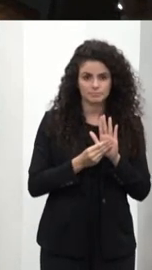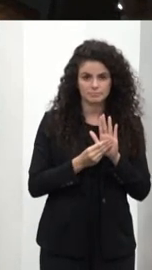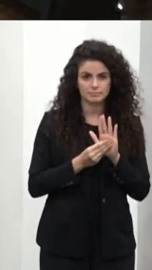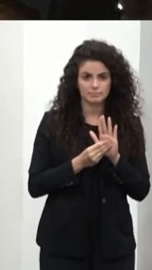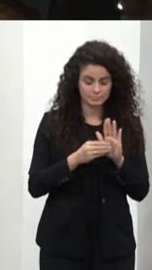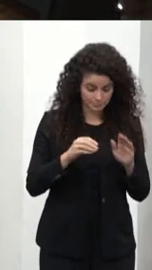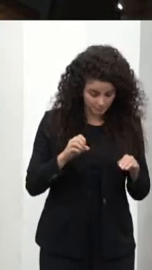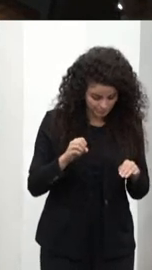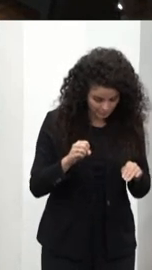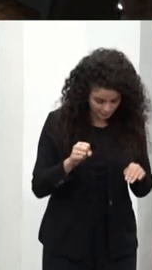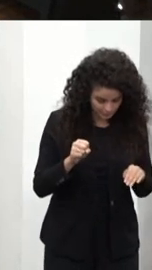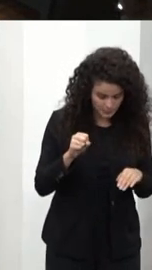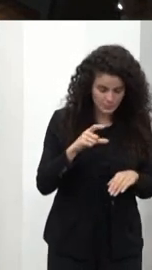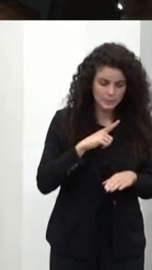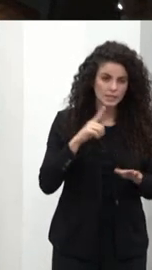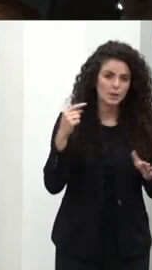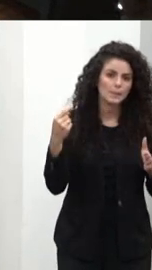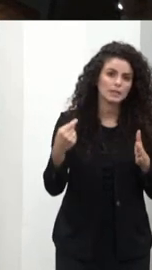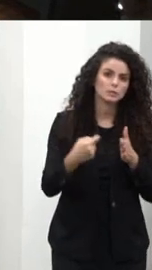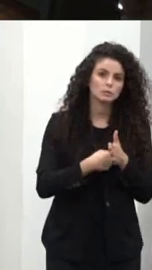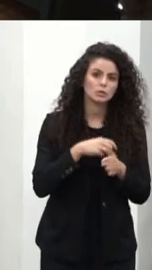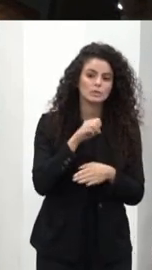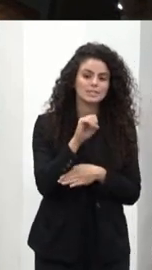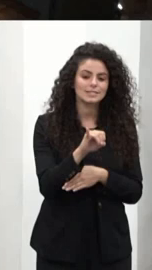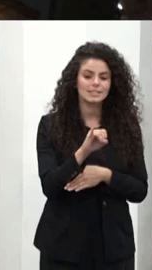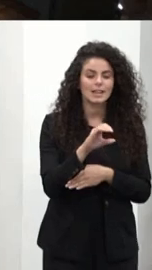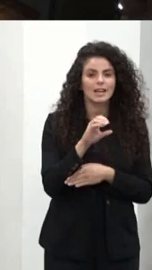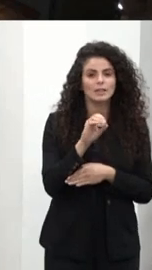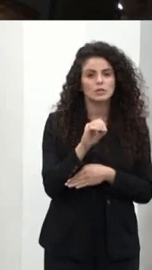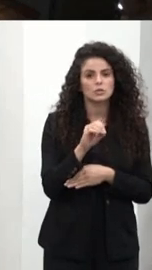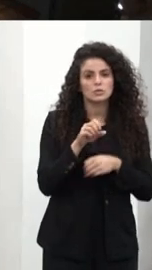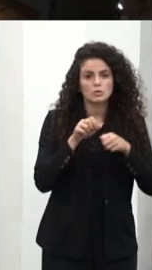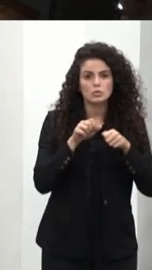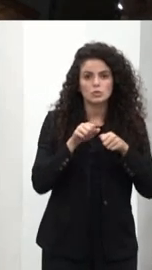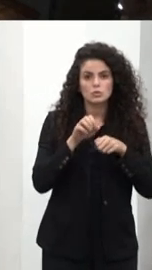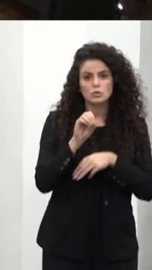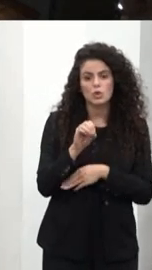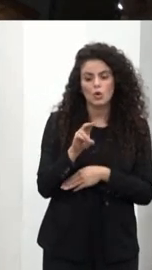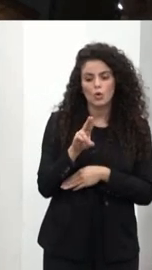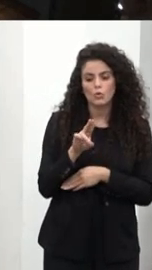oitivas do da lei de Cultura